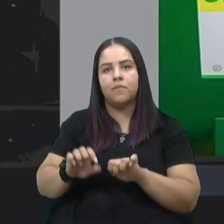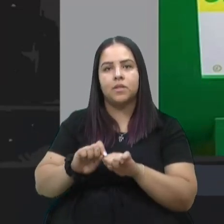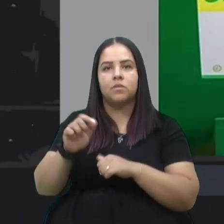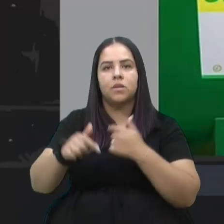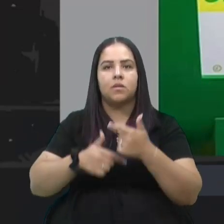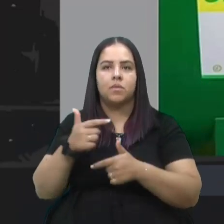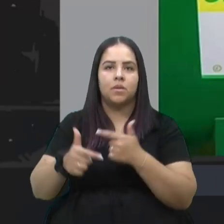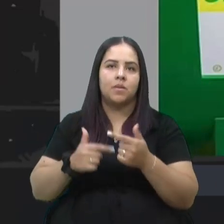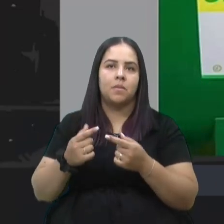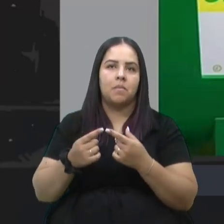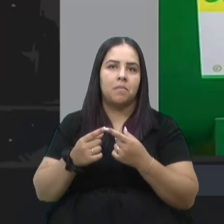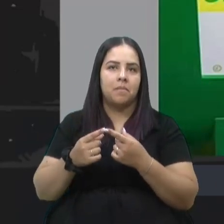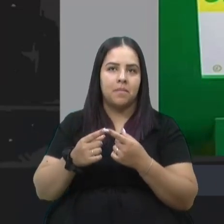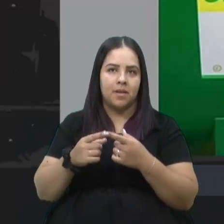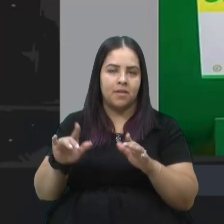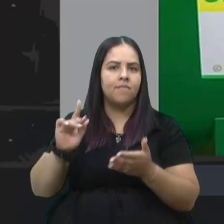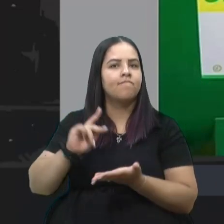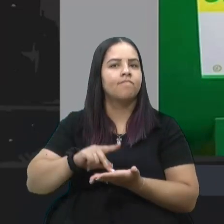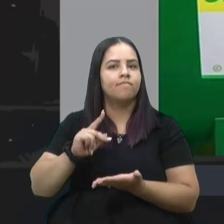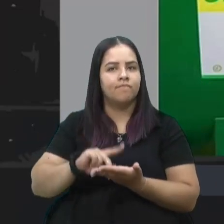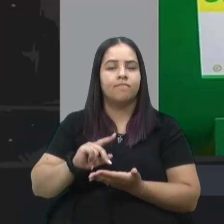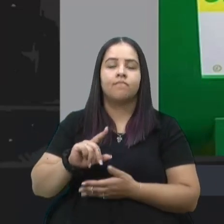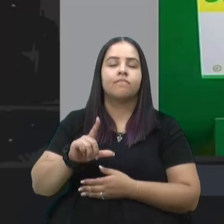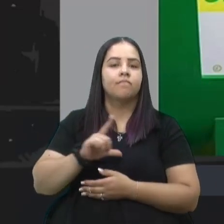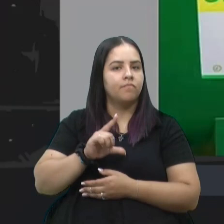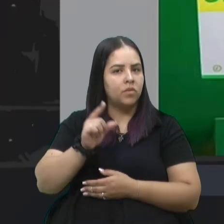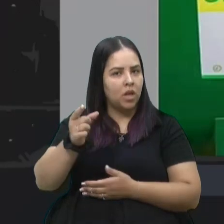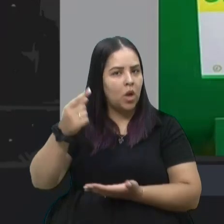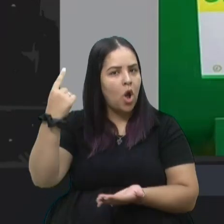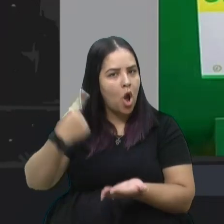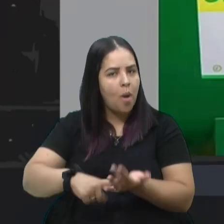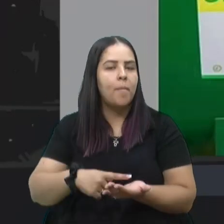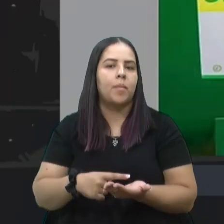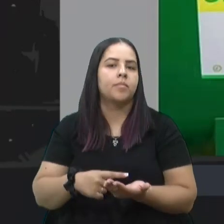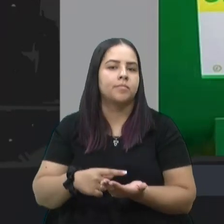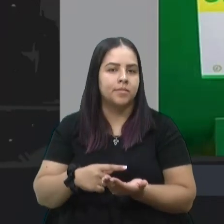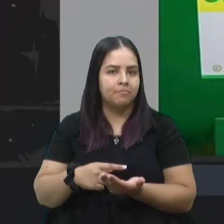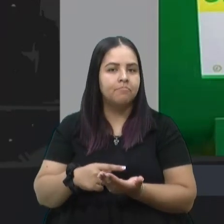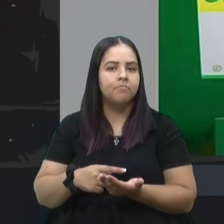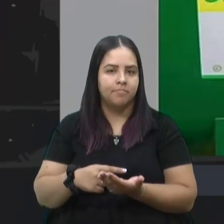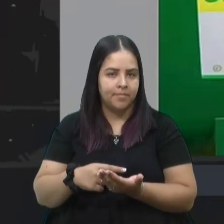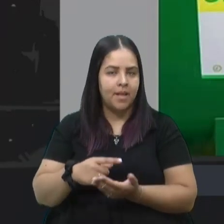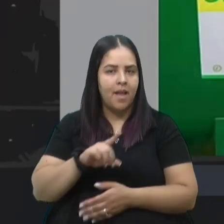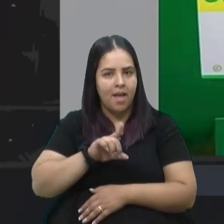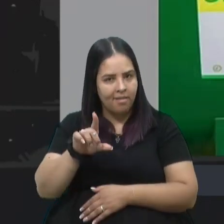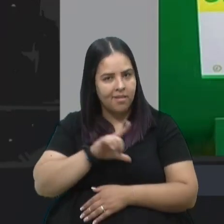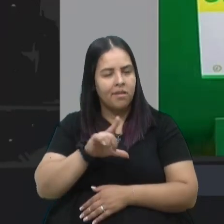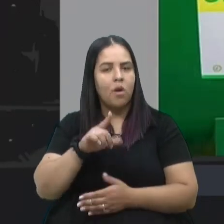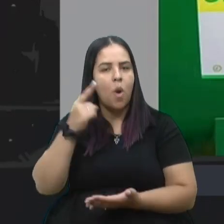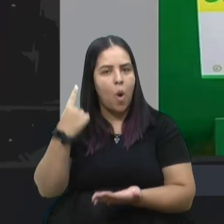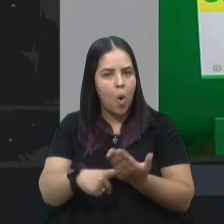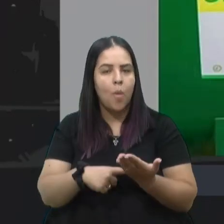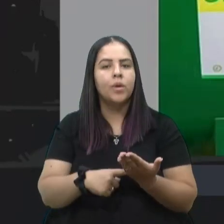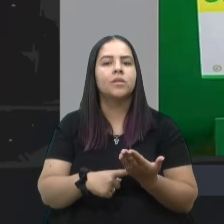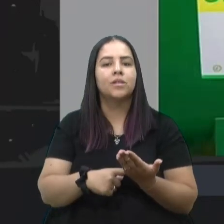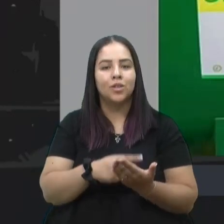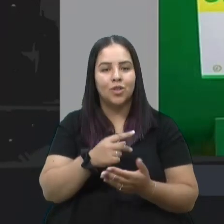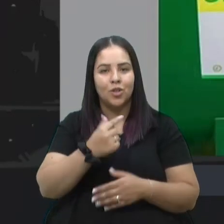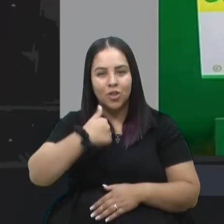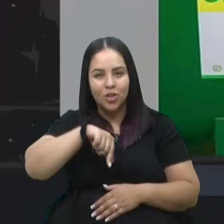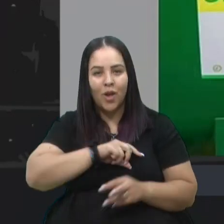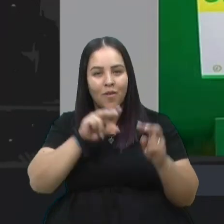está seriamente comprometida e é visível a melhora. É visível a melhora